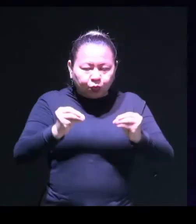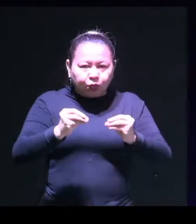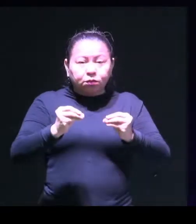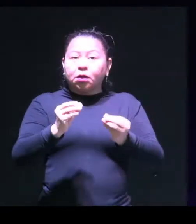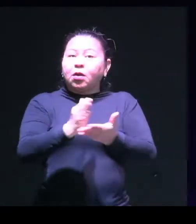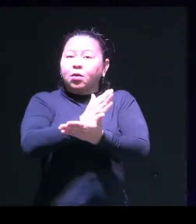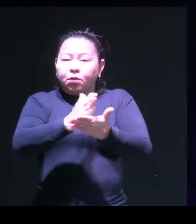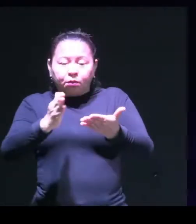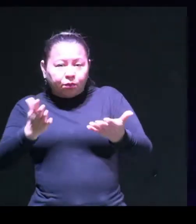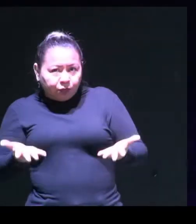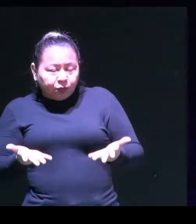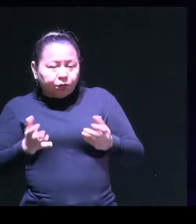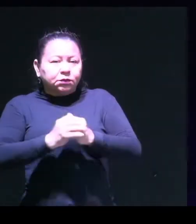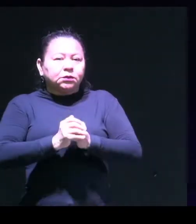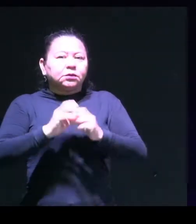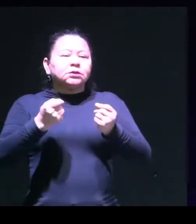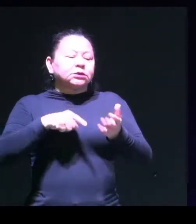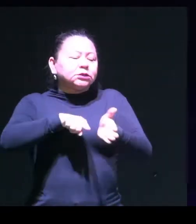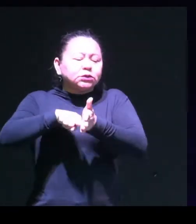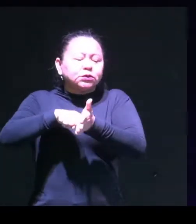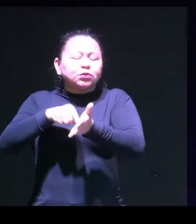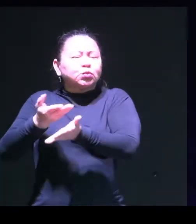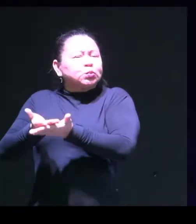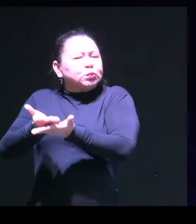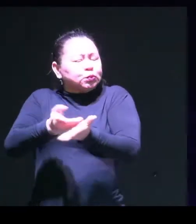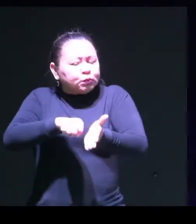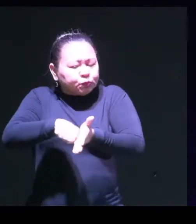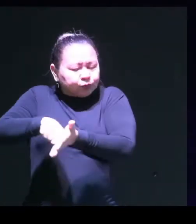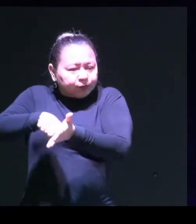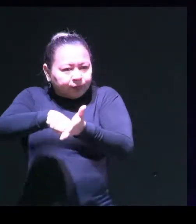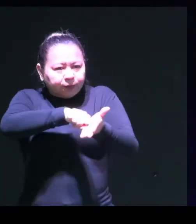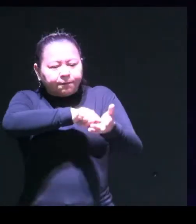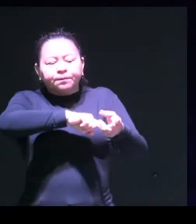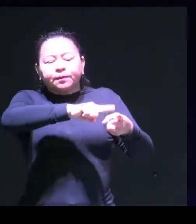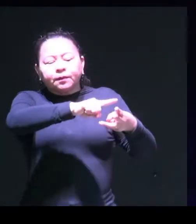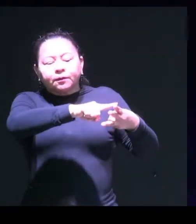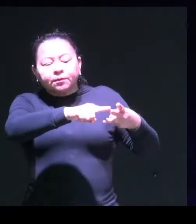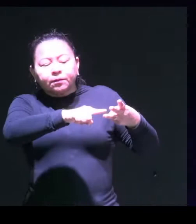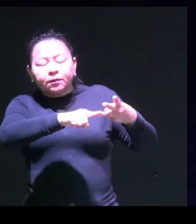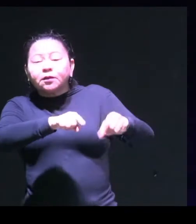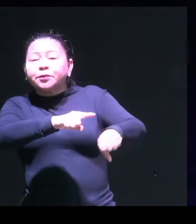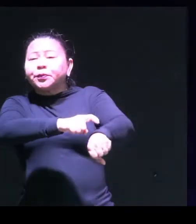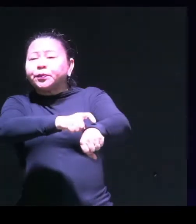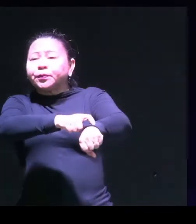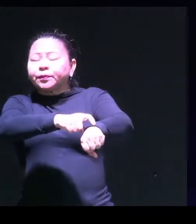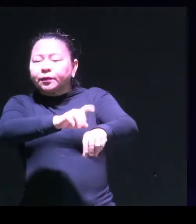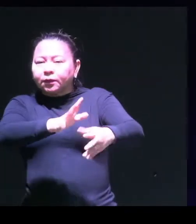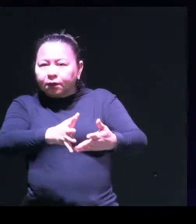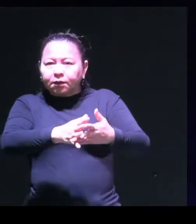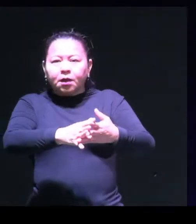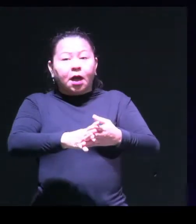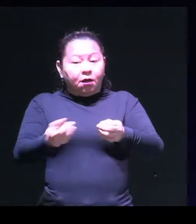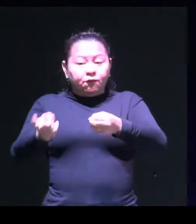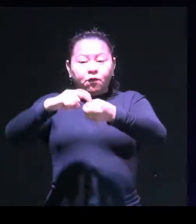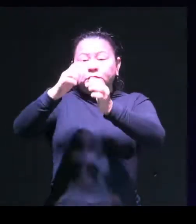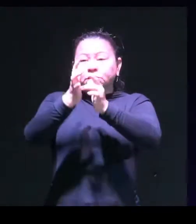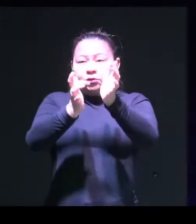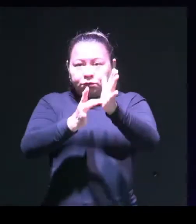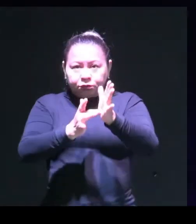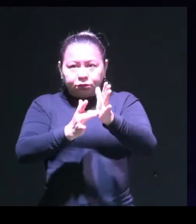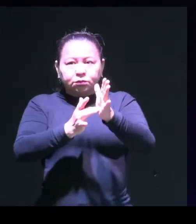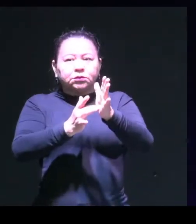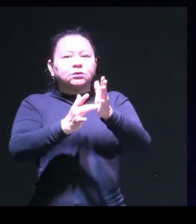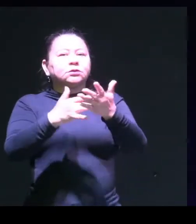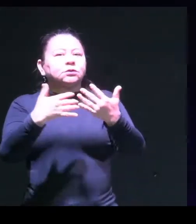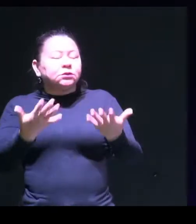quase todos eles, se estuda esse assunto em três tempos, a vinda de Jesus, melhor dizendo, a volta